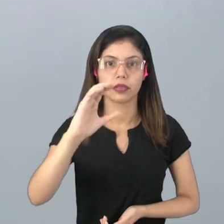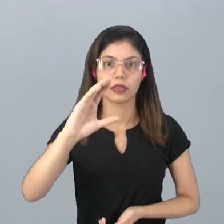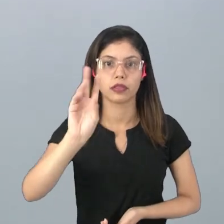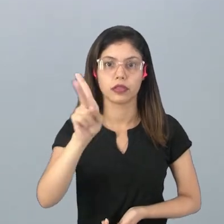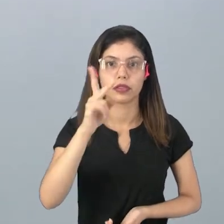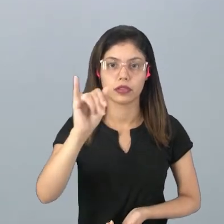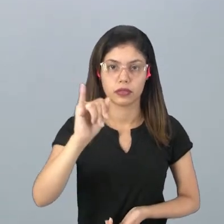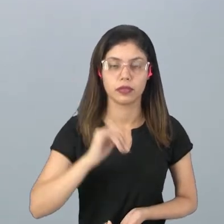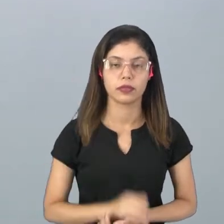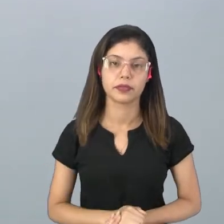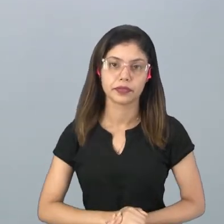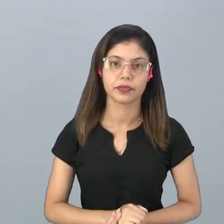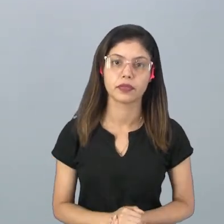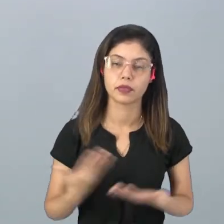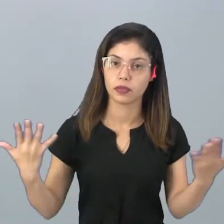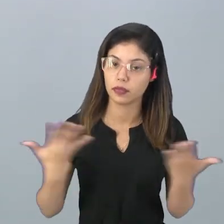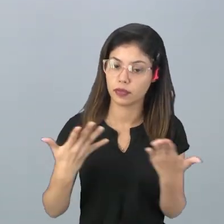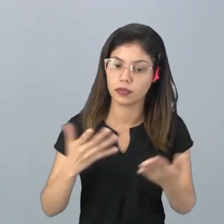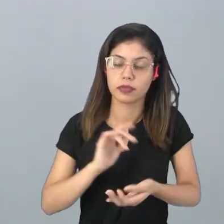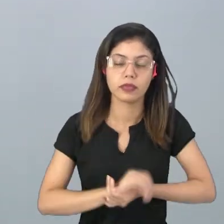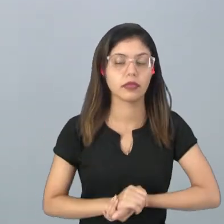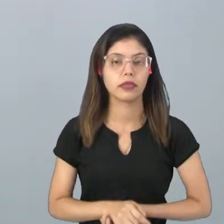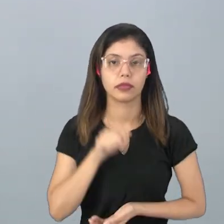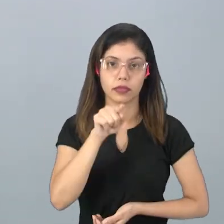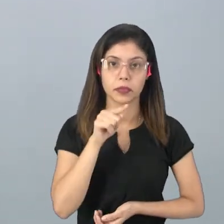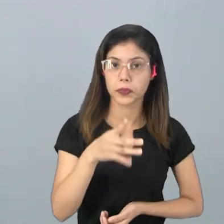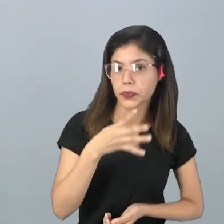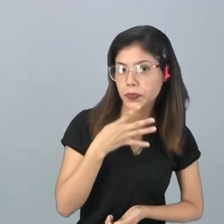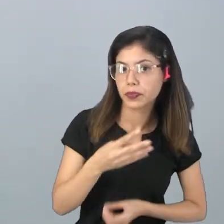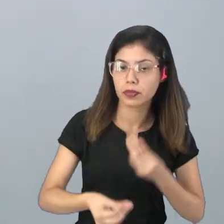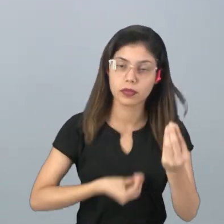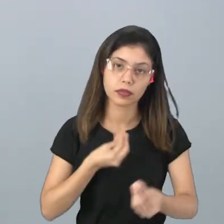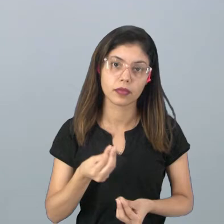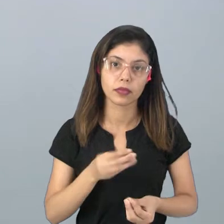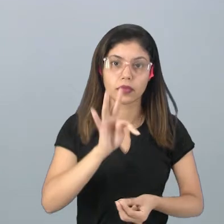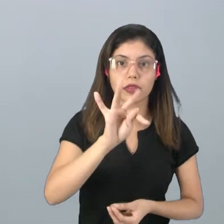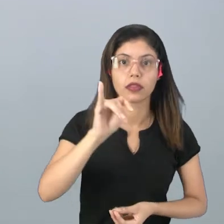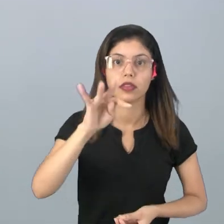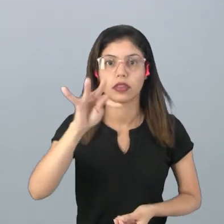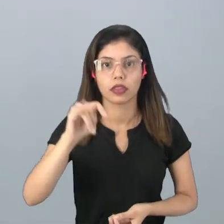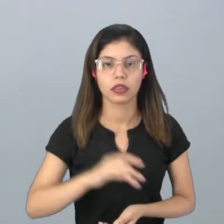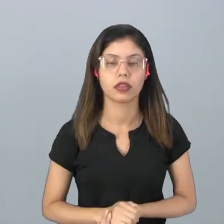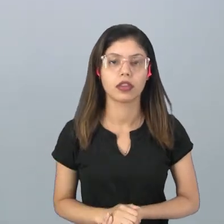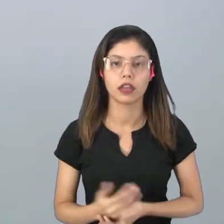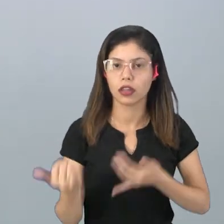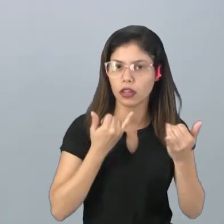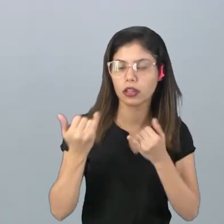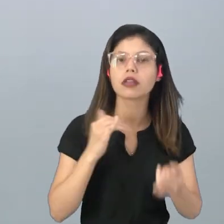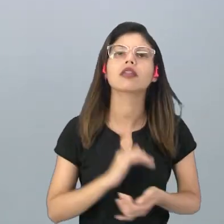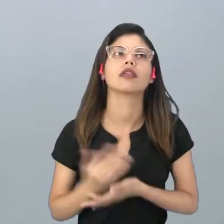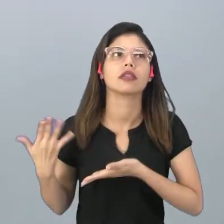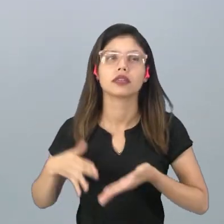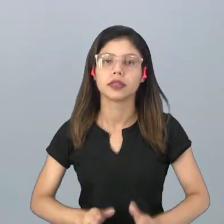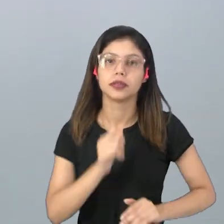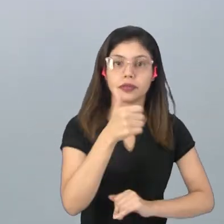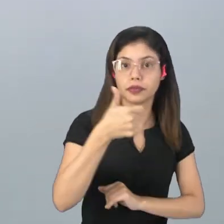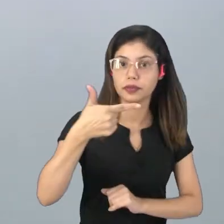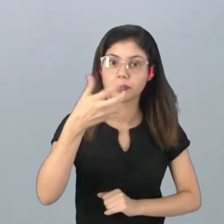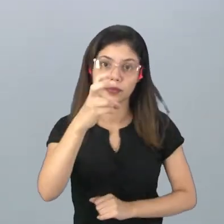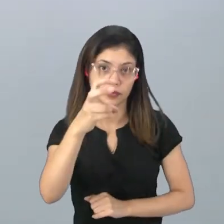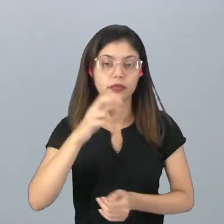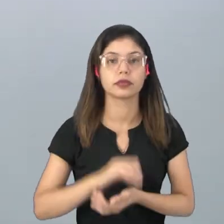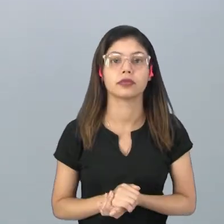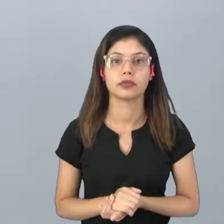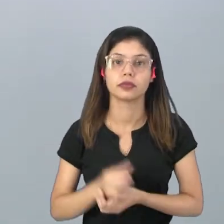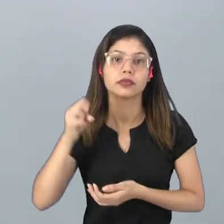né, o técnico na nossa seleção brasileira atualmente. Então, ele é mais conhecido como Tite. Algumas informações que eu pesquisei, ó.